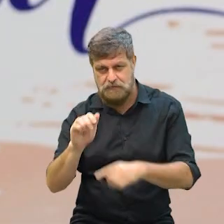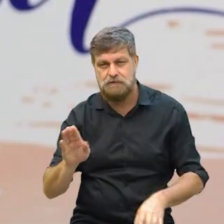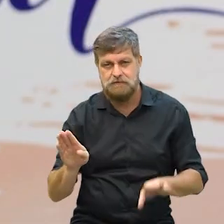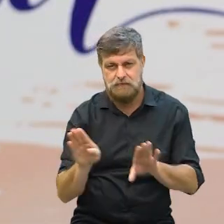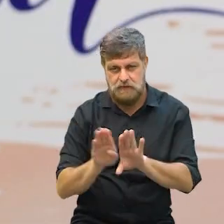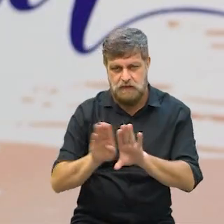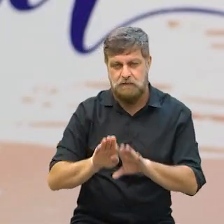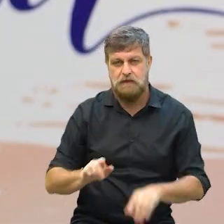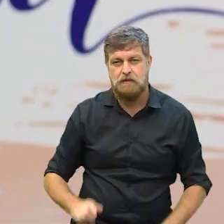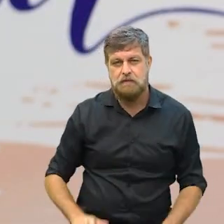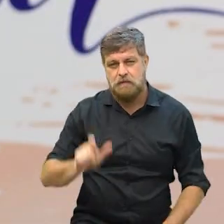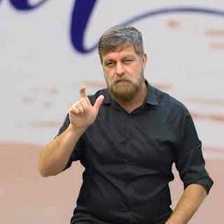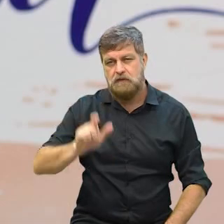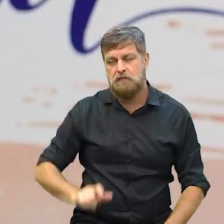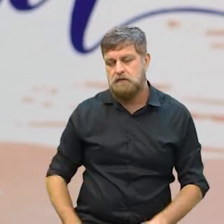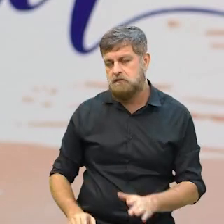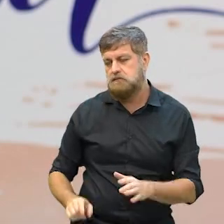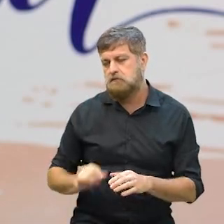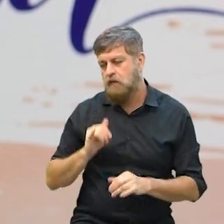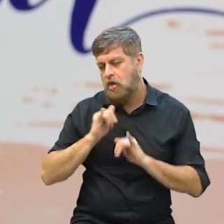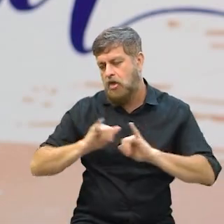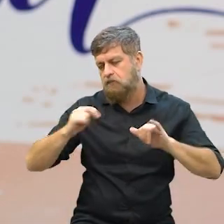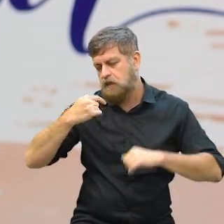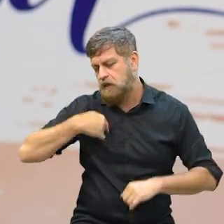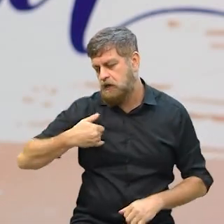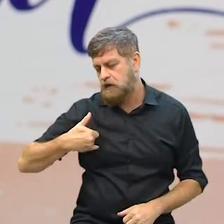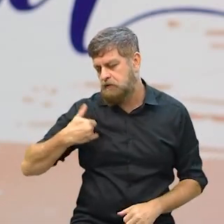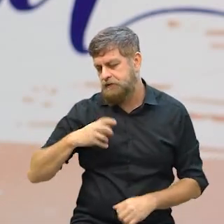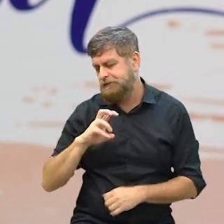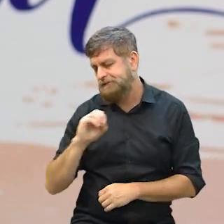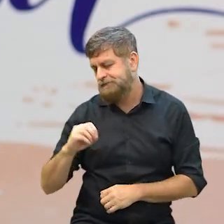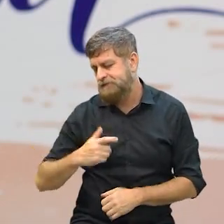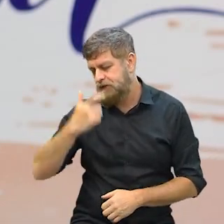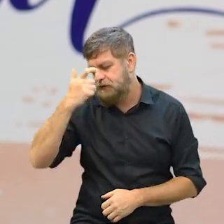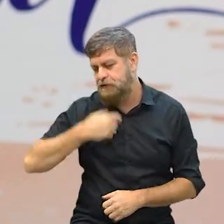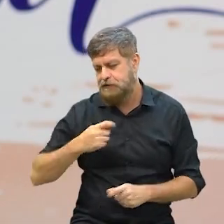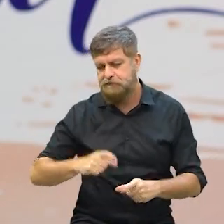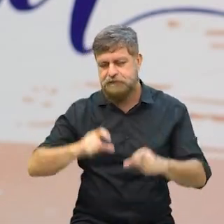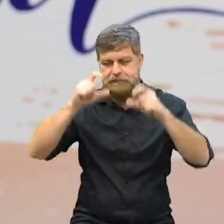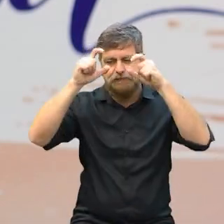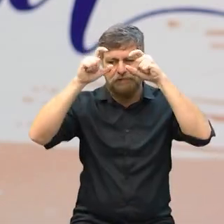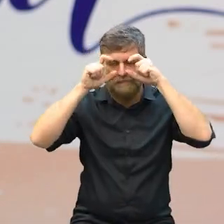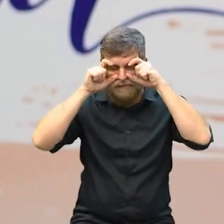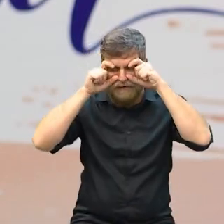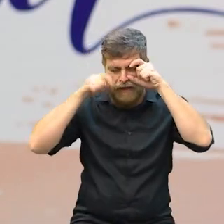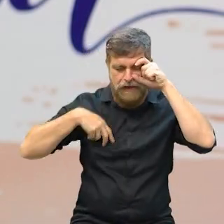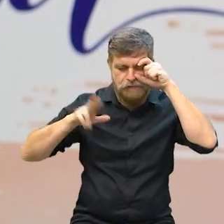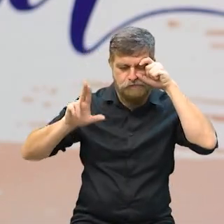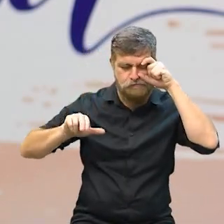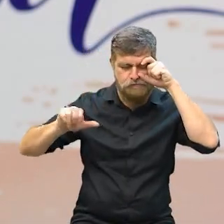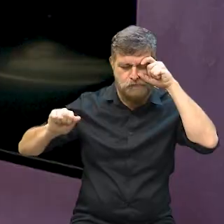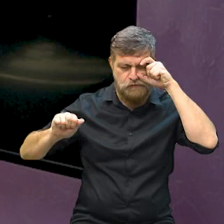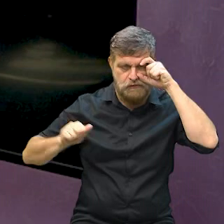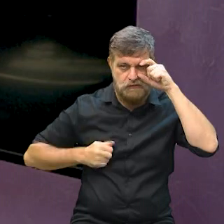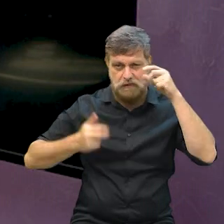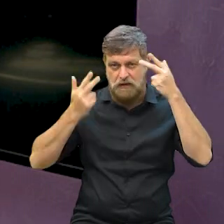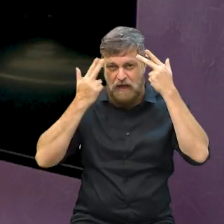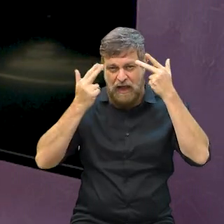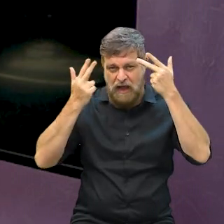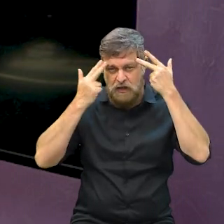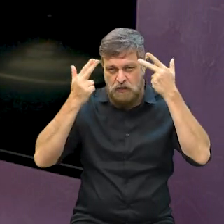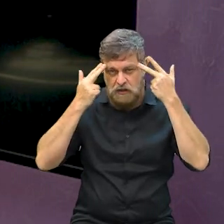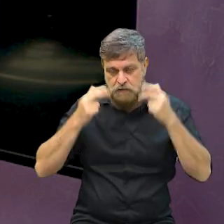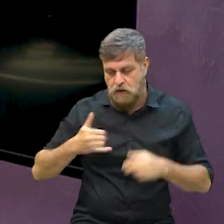Até ia te perguntar, muita gente fala, eu cheguei aos 40, cheguei aos 50 e agora vou ter que começar a usar óculos. Nunca usei. É